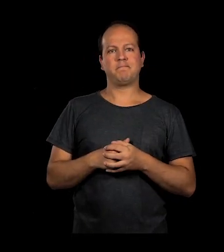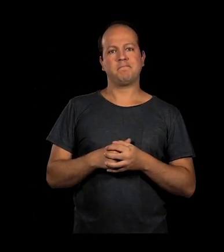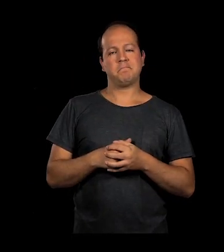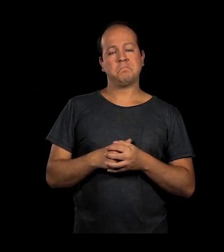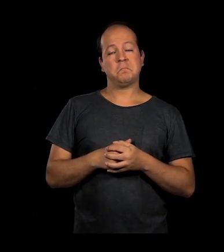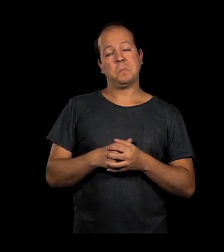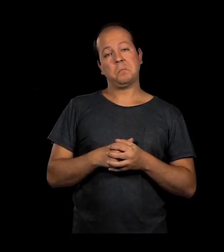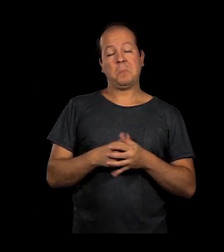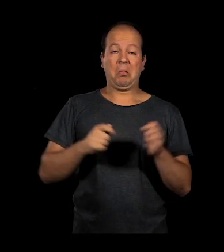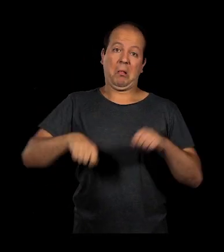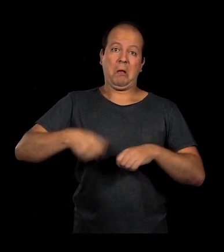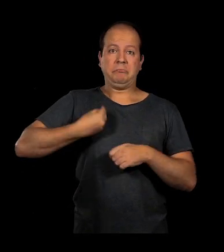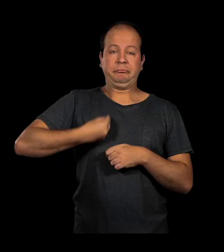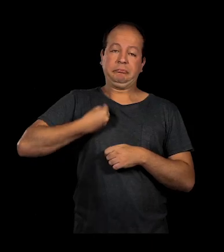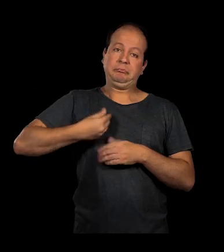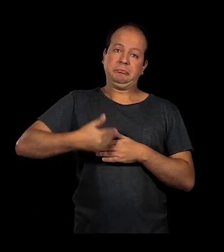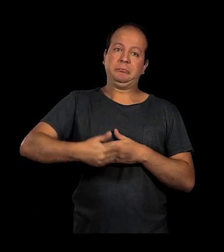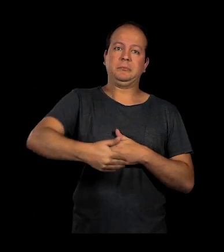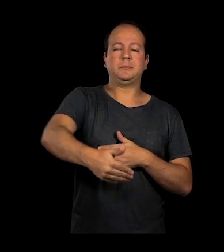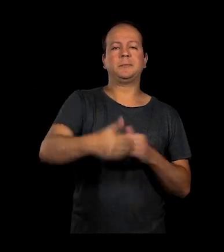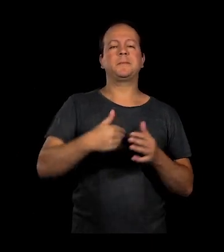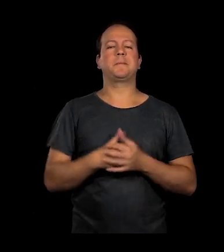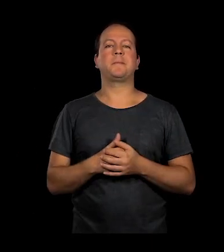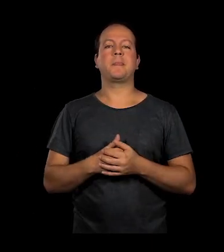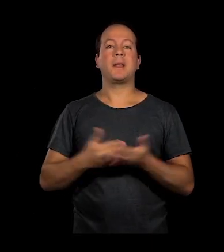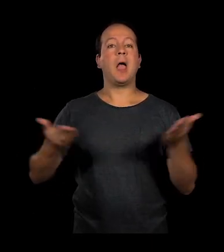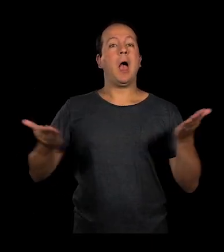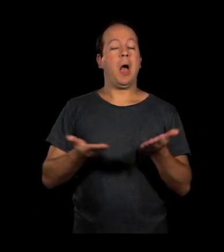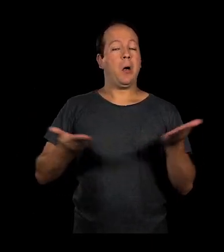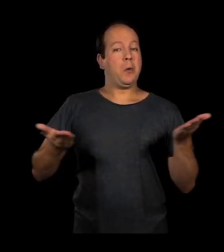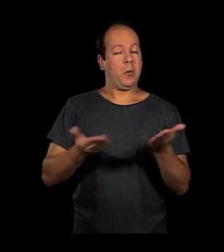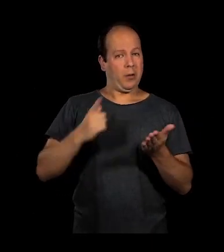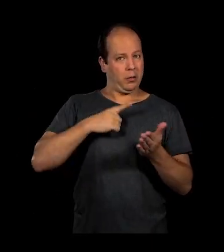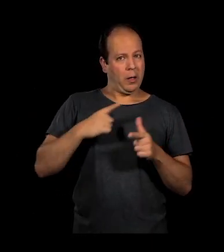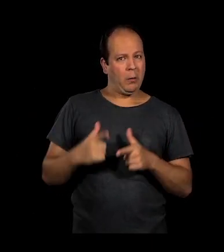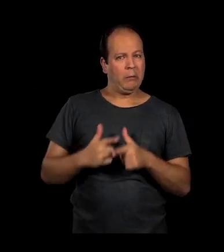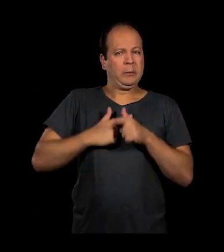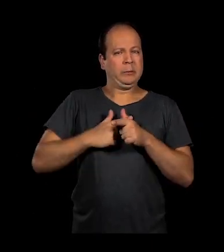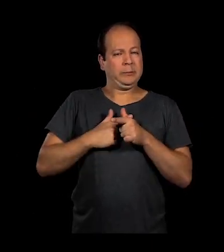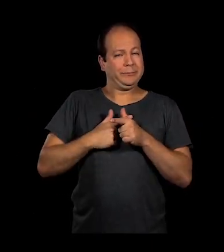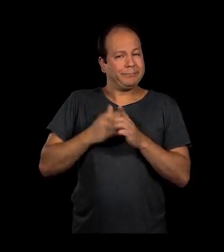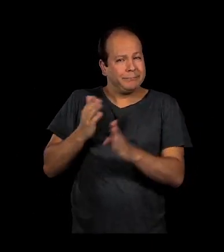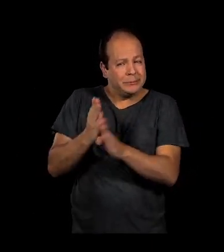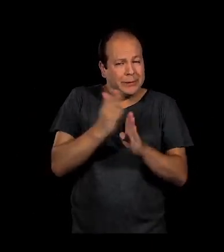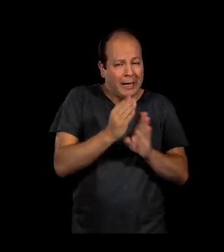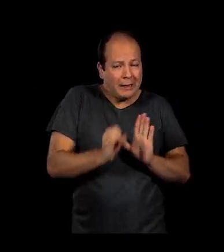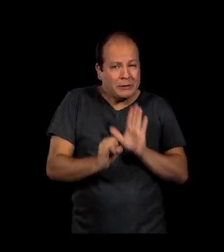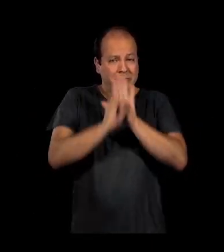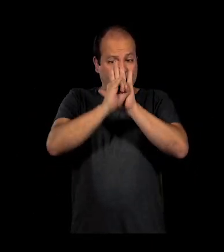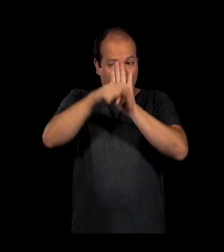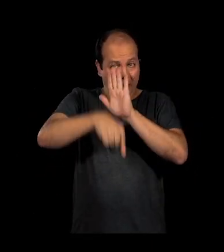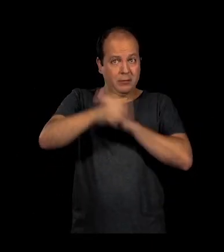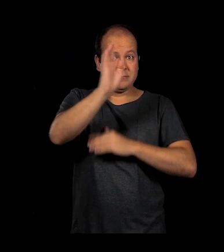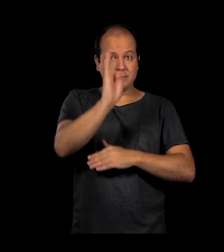de sobrevivência nós estamos tomando uma uma crise de identidade brasileira